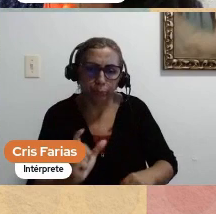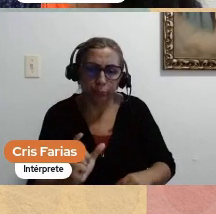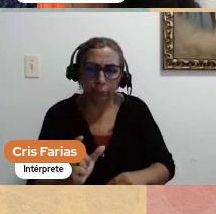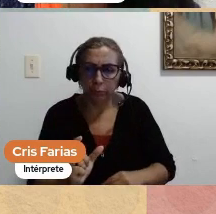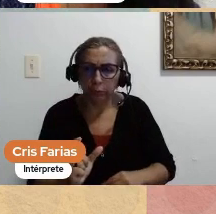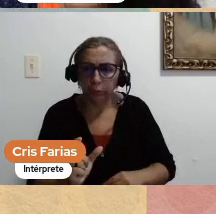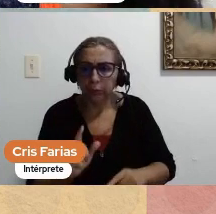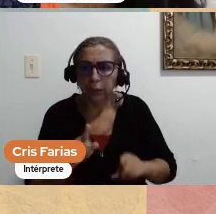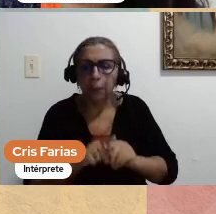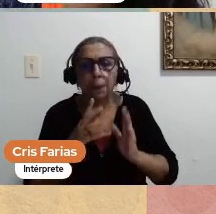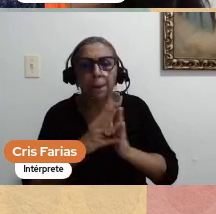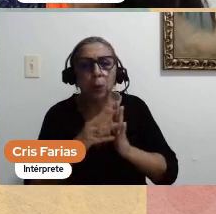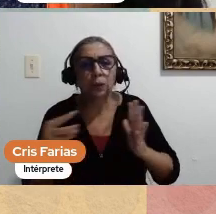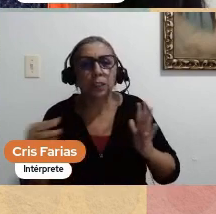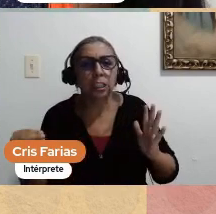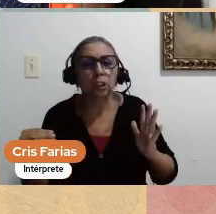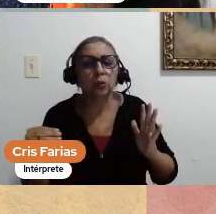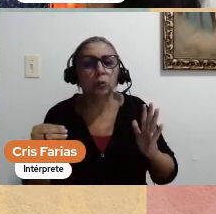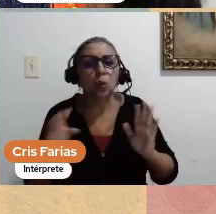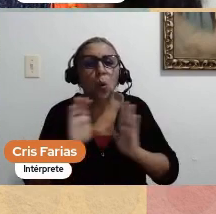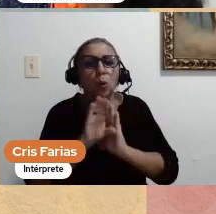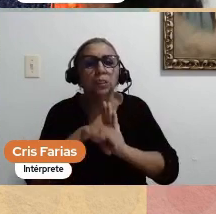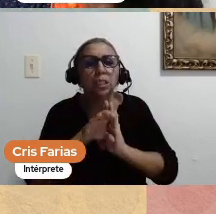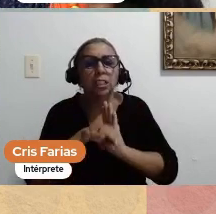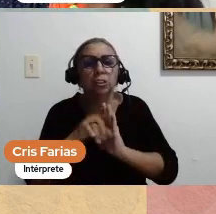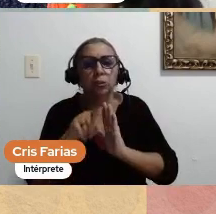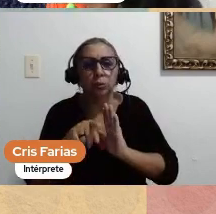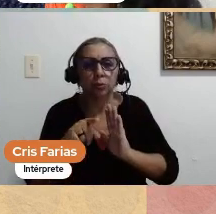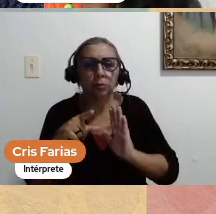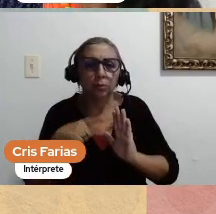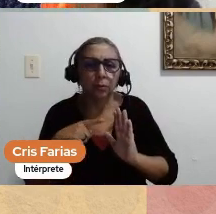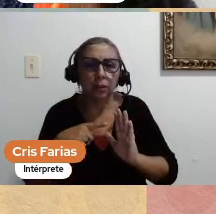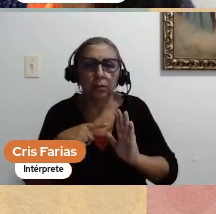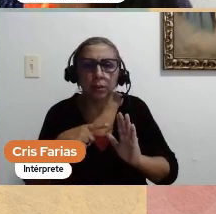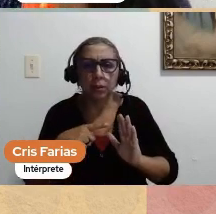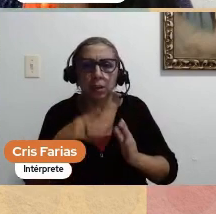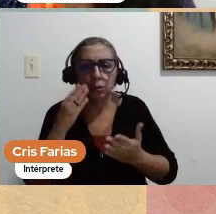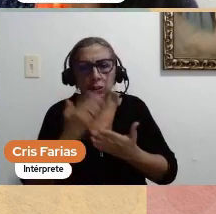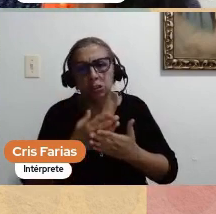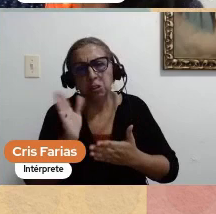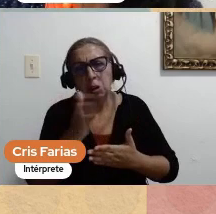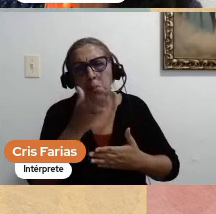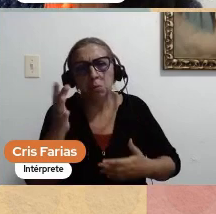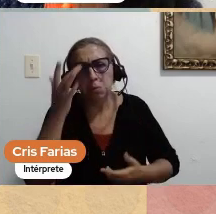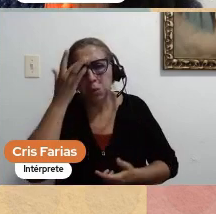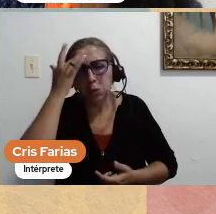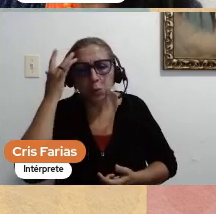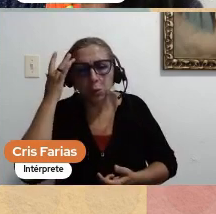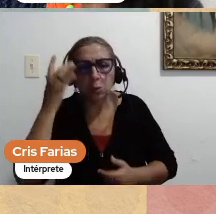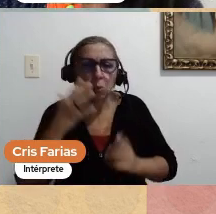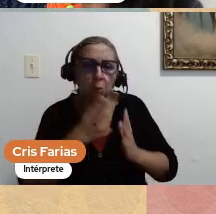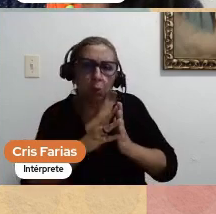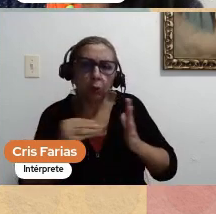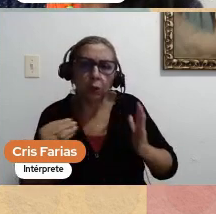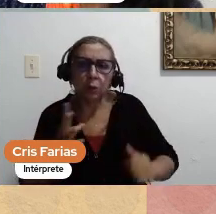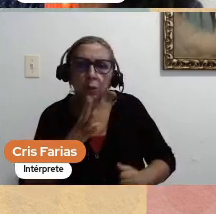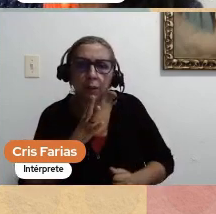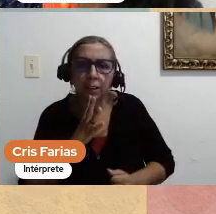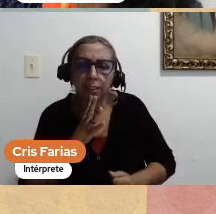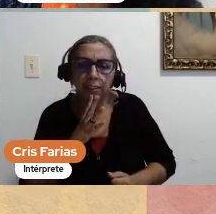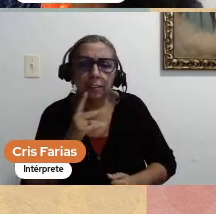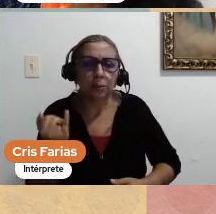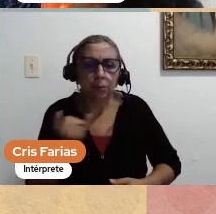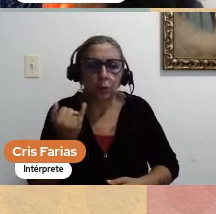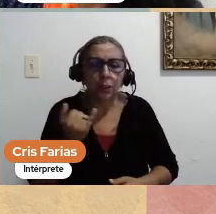e pelo modelo conceitual referencial que é o AIS. Eu acredito que outros colegas já ouviram sobre esse modelo. É